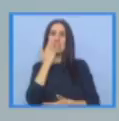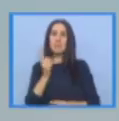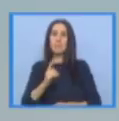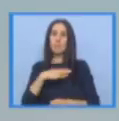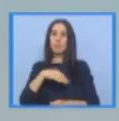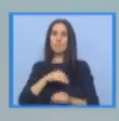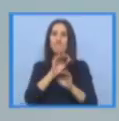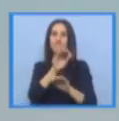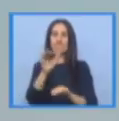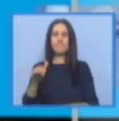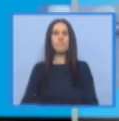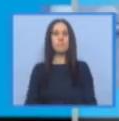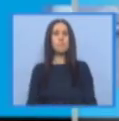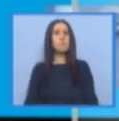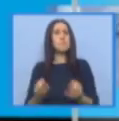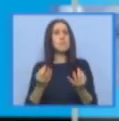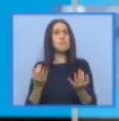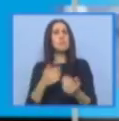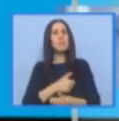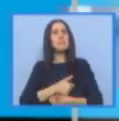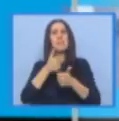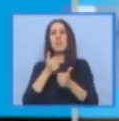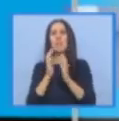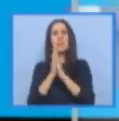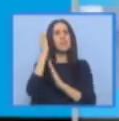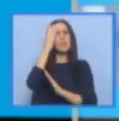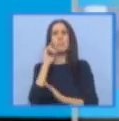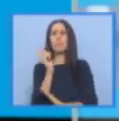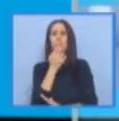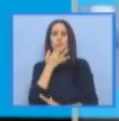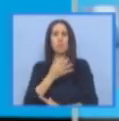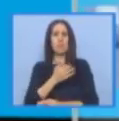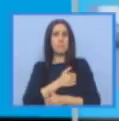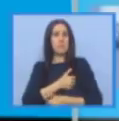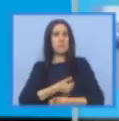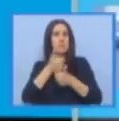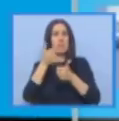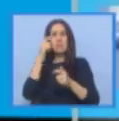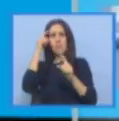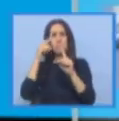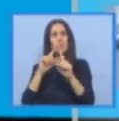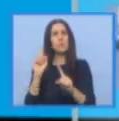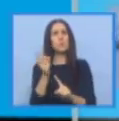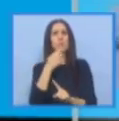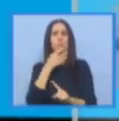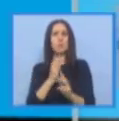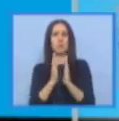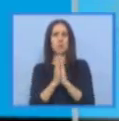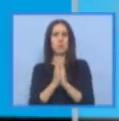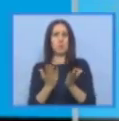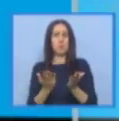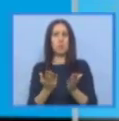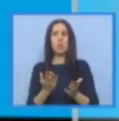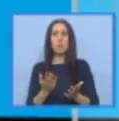do mundo para esta... Sim, porque aquela cidade é sagrada para todos, não é? Portanto, é uma cidade que tem que servir a todas as religiões